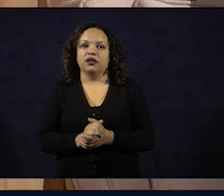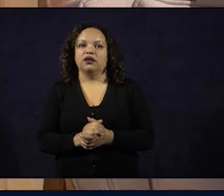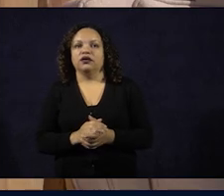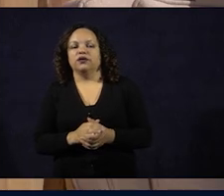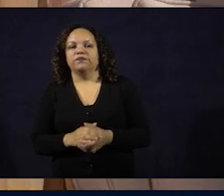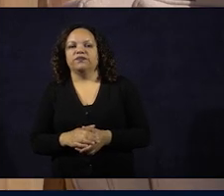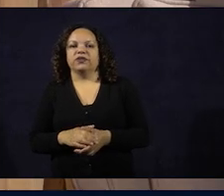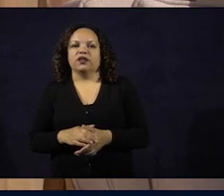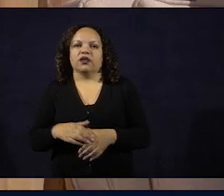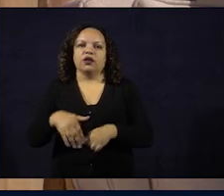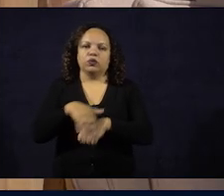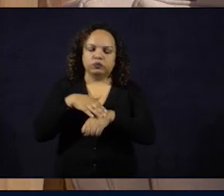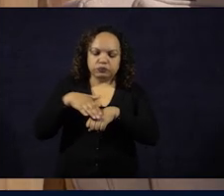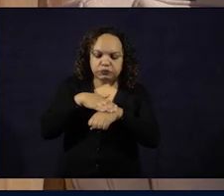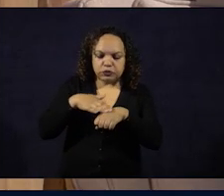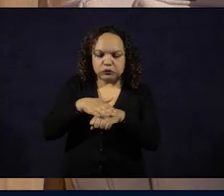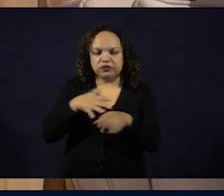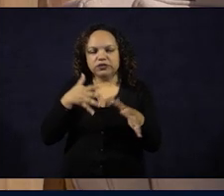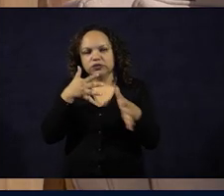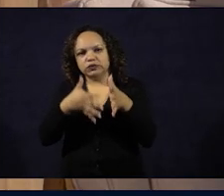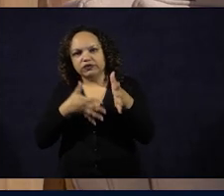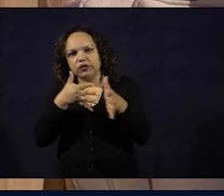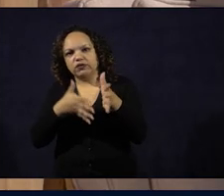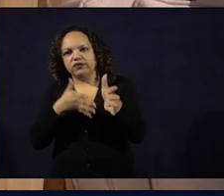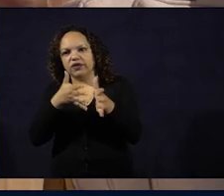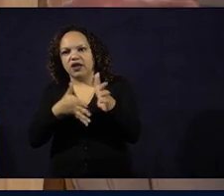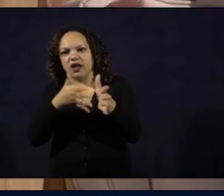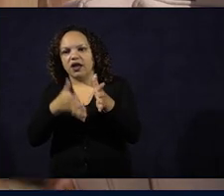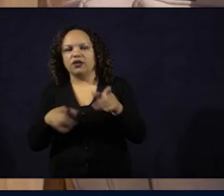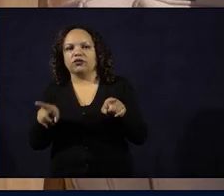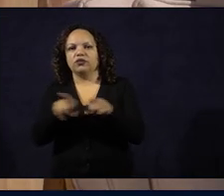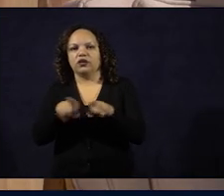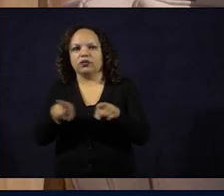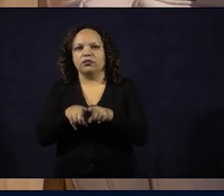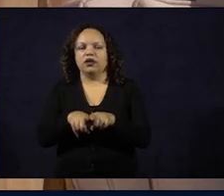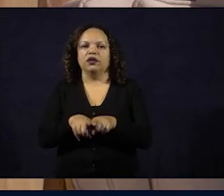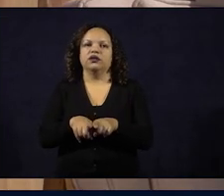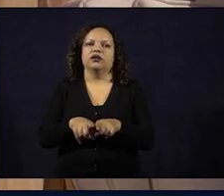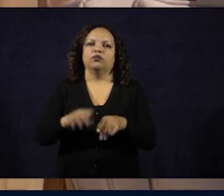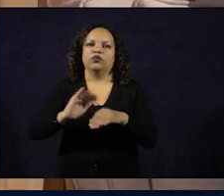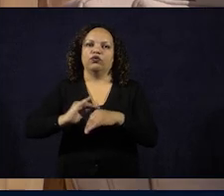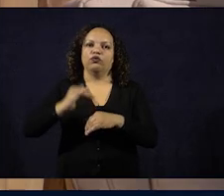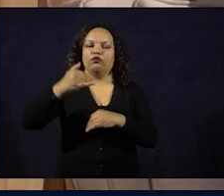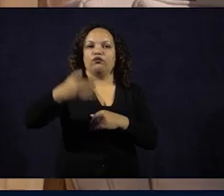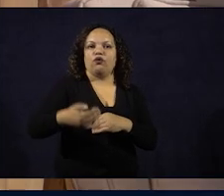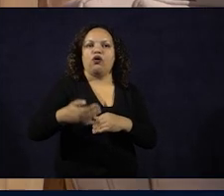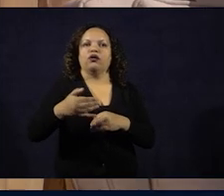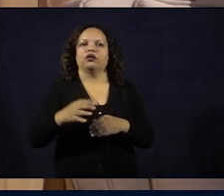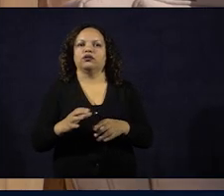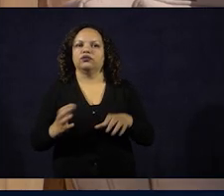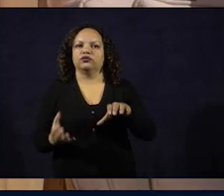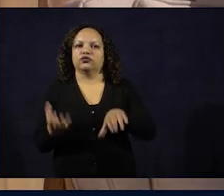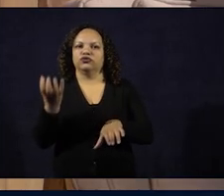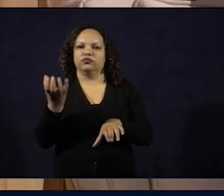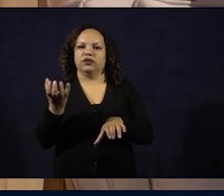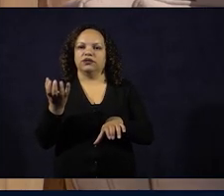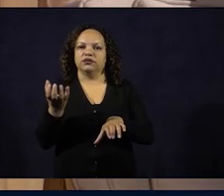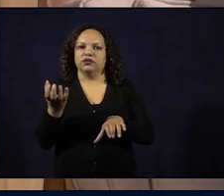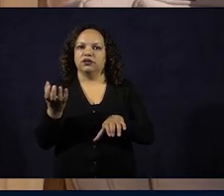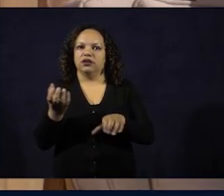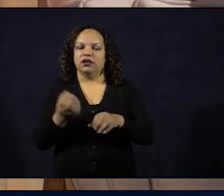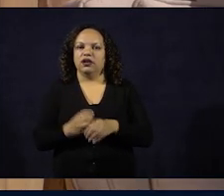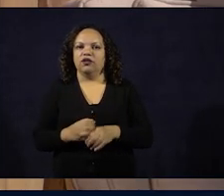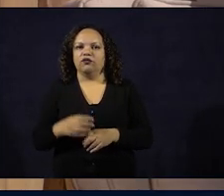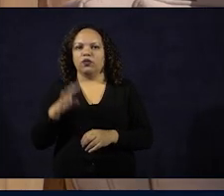ferroviário lá no Ministério da Infraestrutura. Estamos muito fora também de Brasília, estamos percorrendo o país inteiro. E aí, cada vez mais, eu